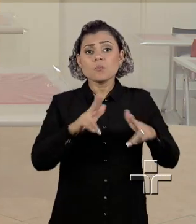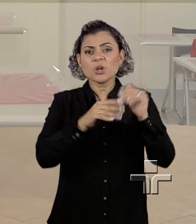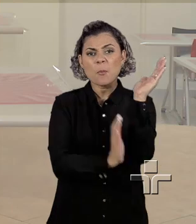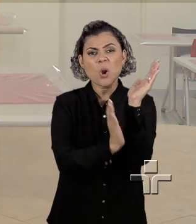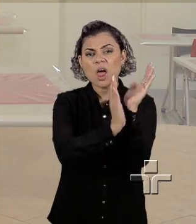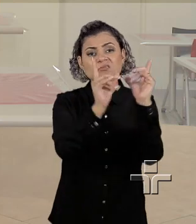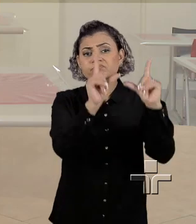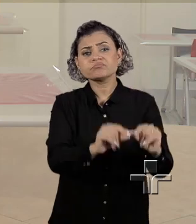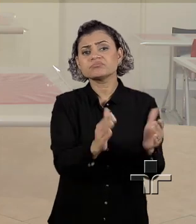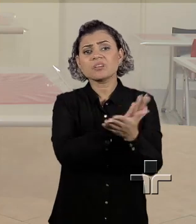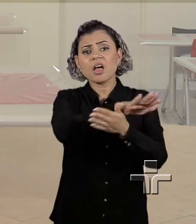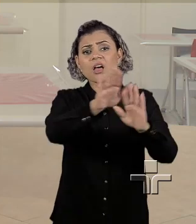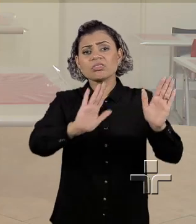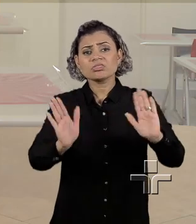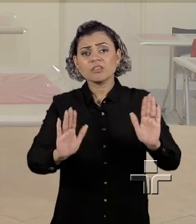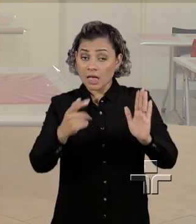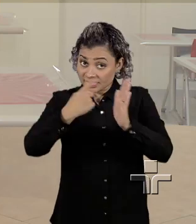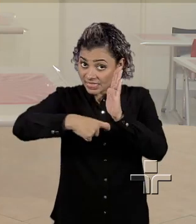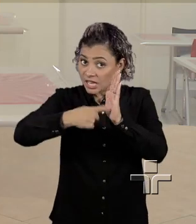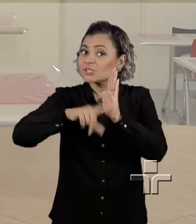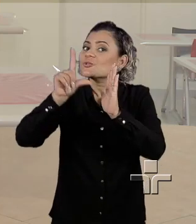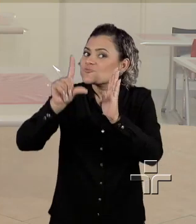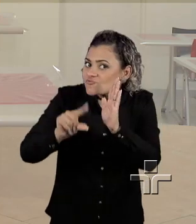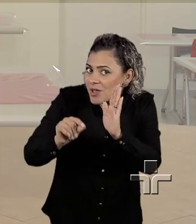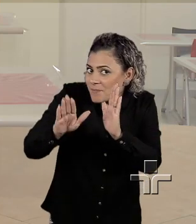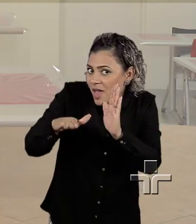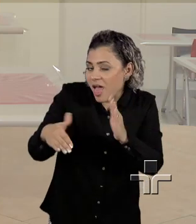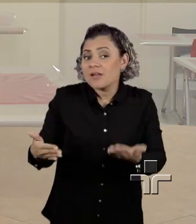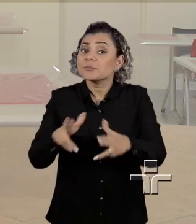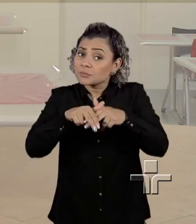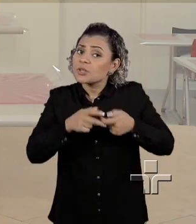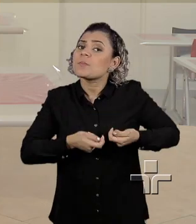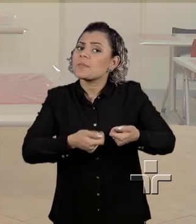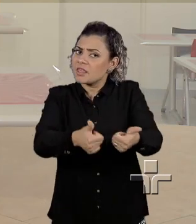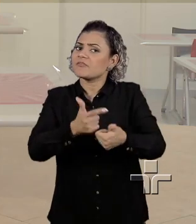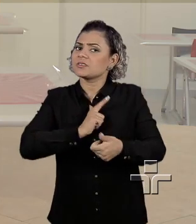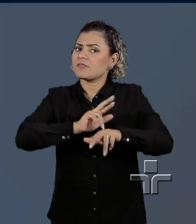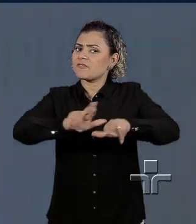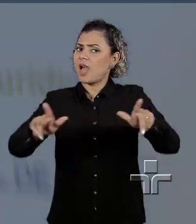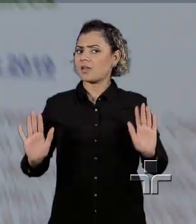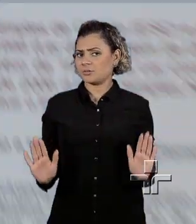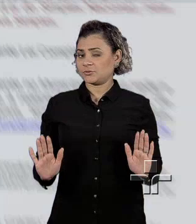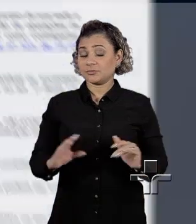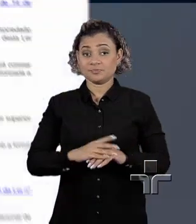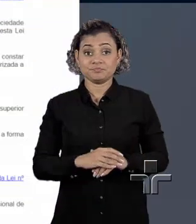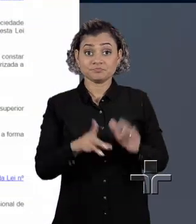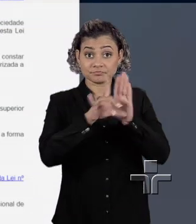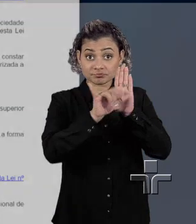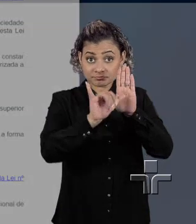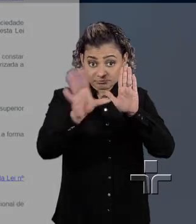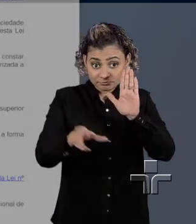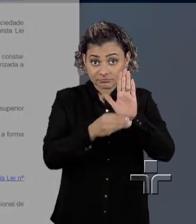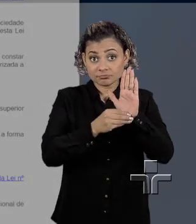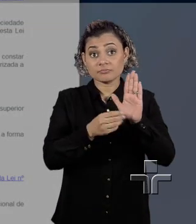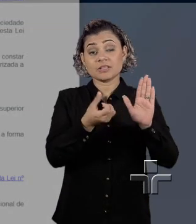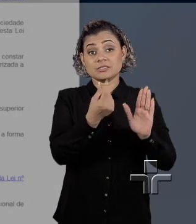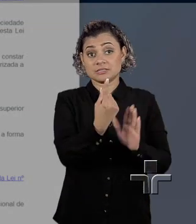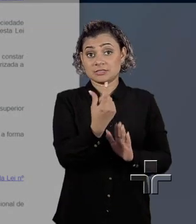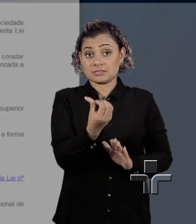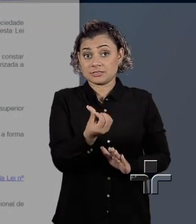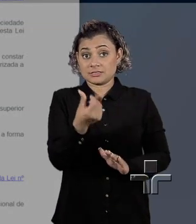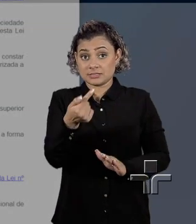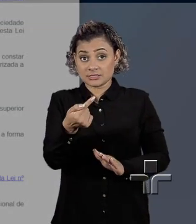desburocratiza muito, reduz a taxa, né? Então, tem vários benefícios para a pequena empresa. A Lei Complementar 167